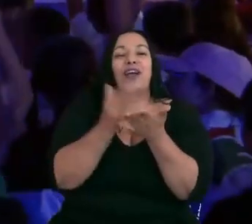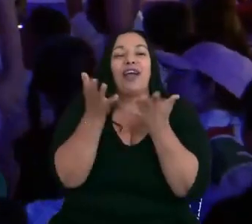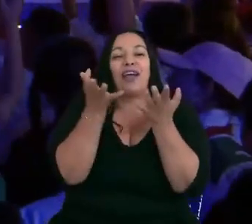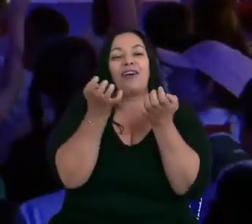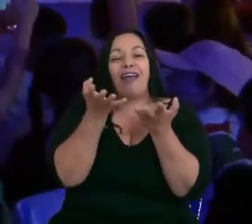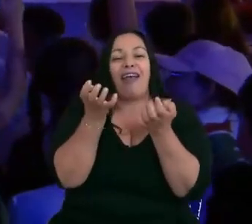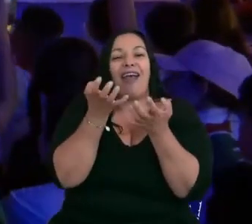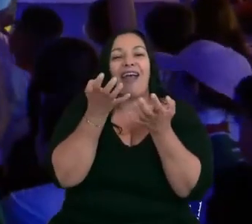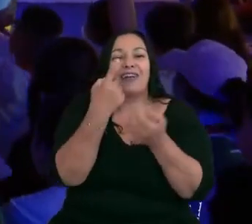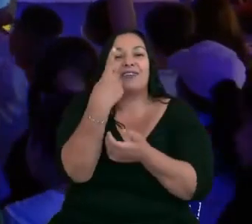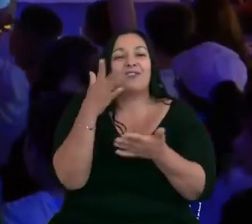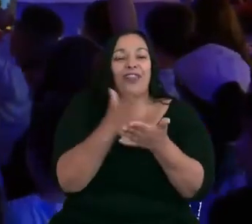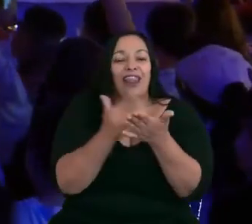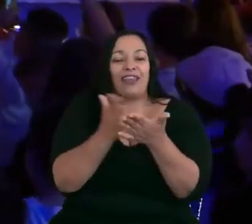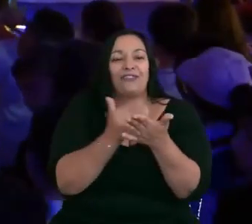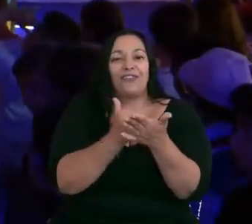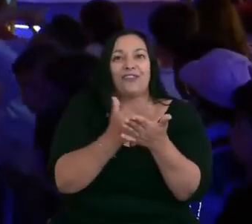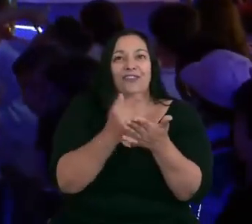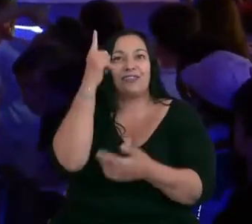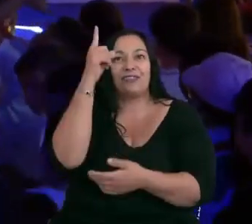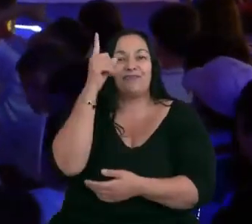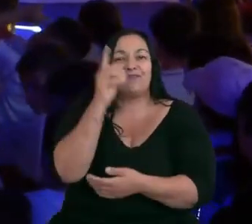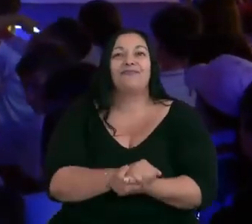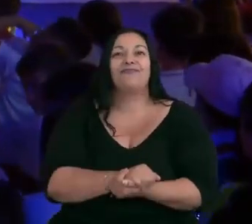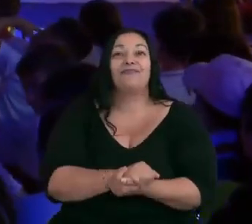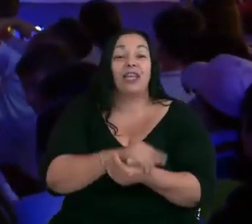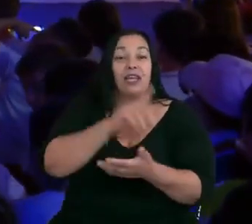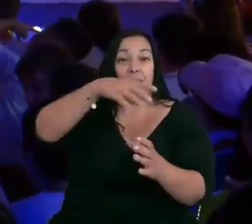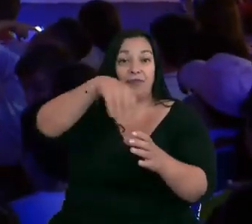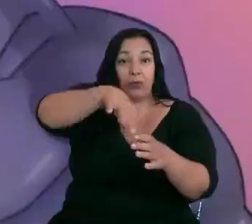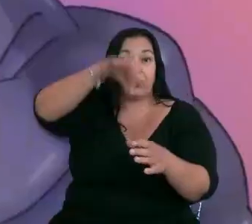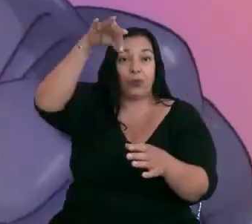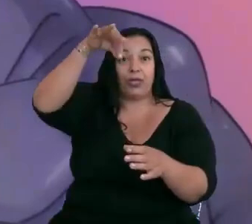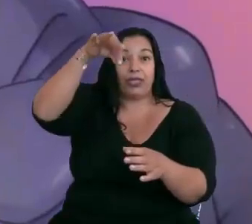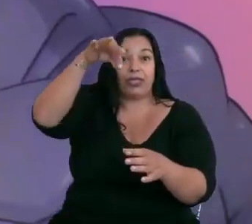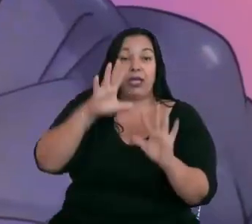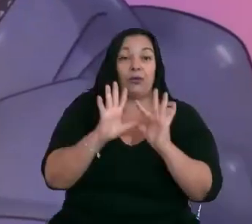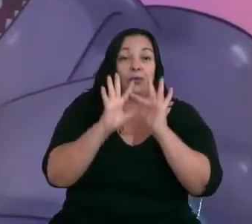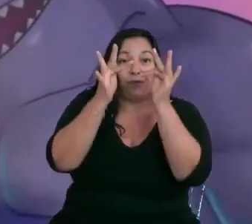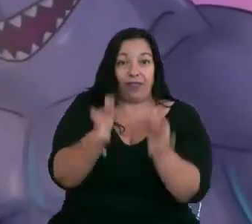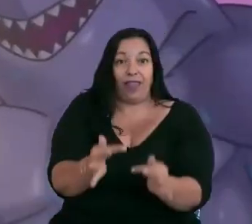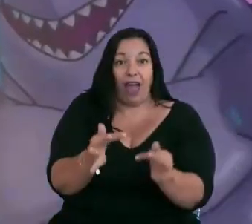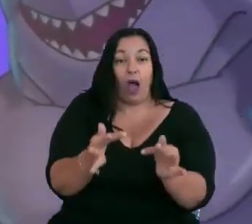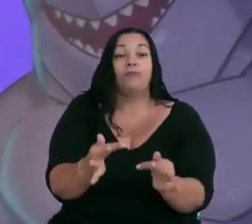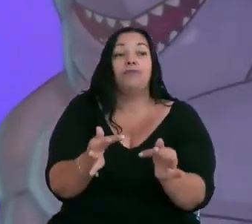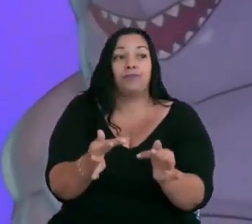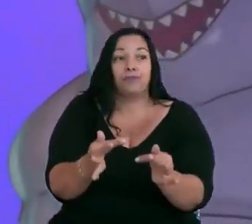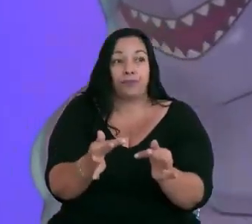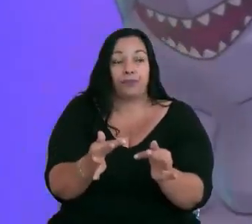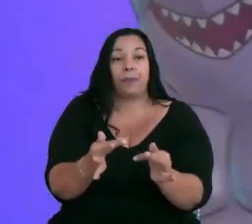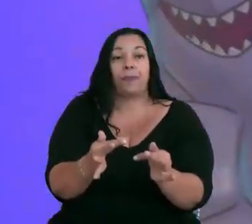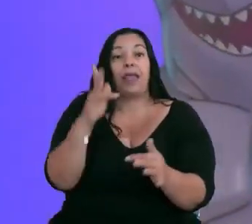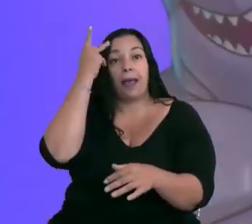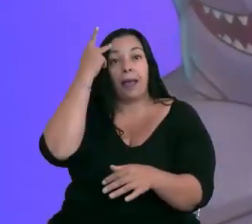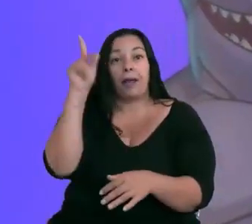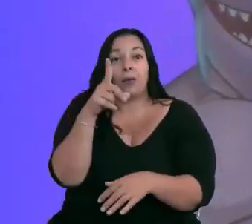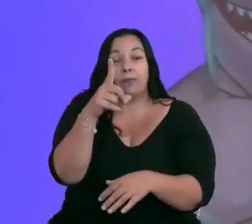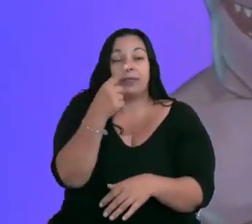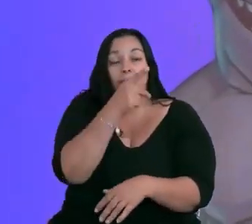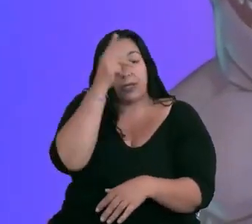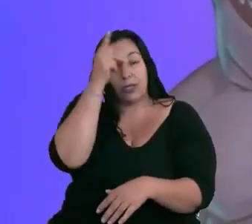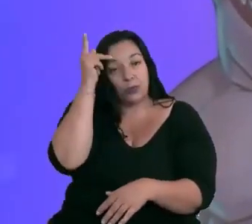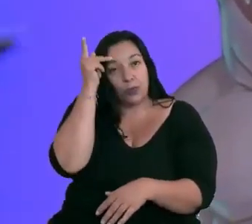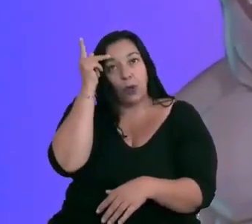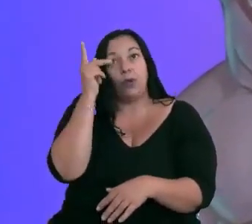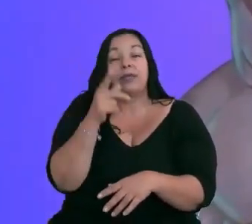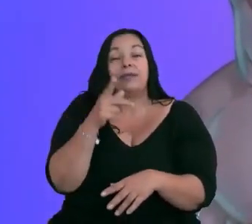Quem? Olha, nós vamos fazer um sorteio no final, tá? Nós vamos sortear para algumas pessoas. Então, vocês vão ficar